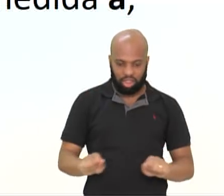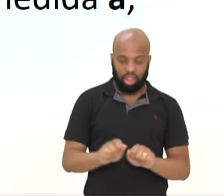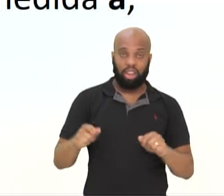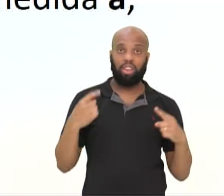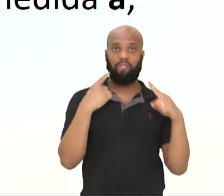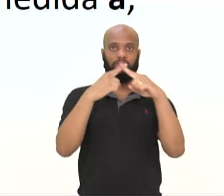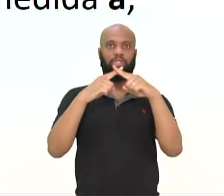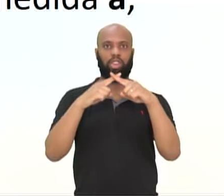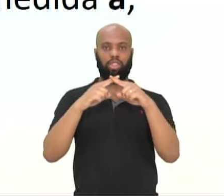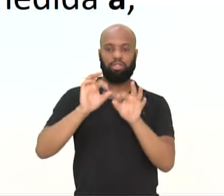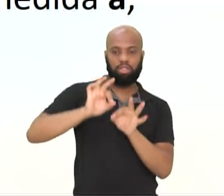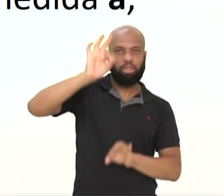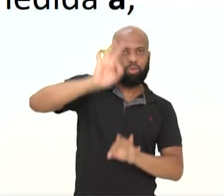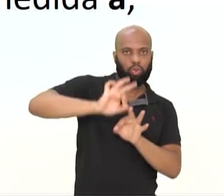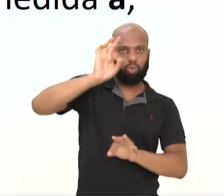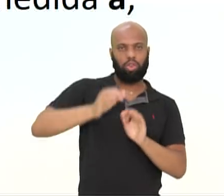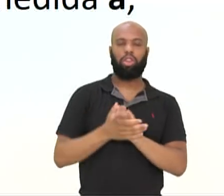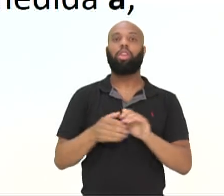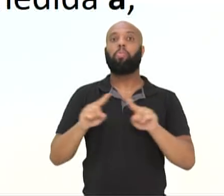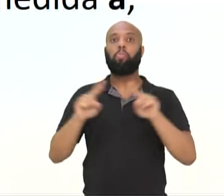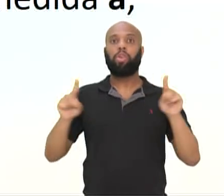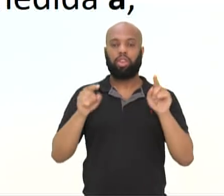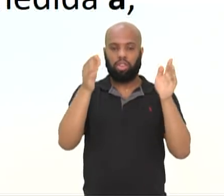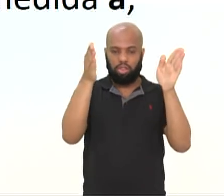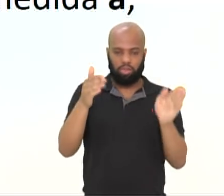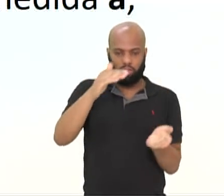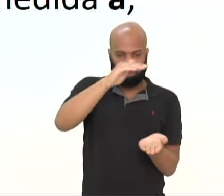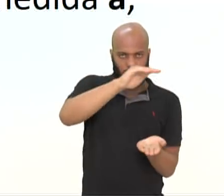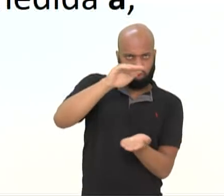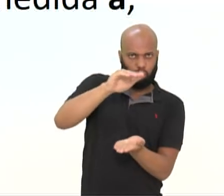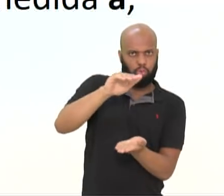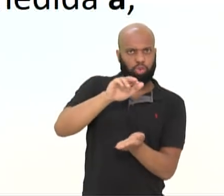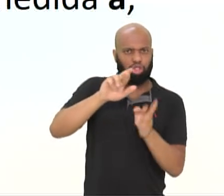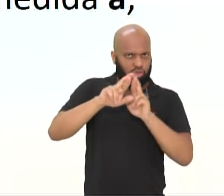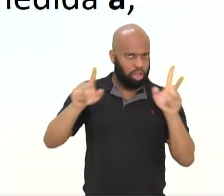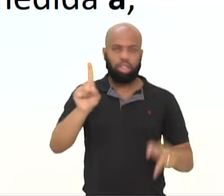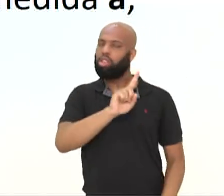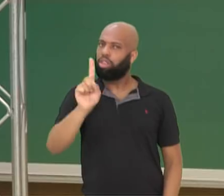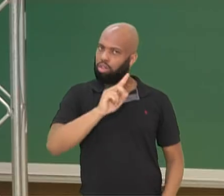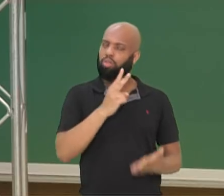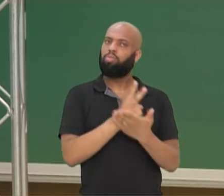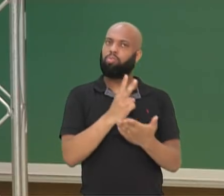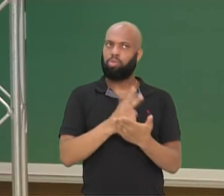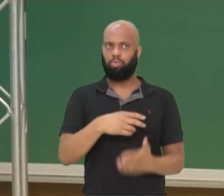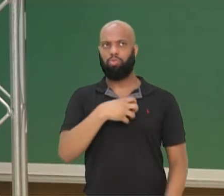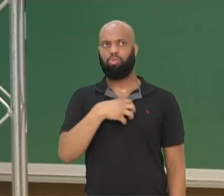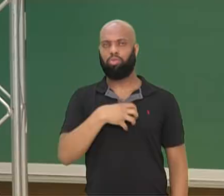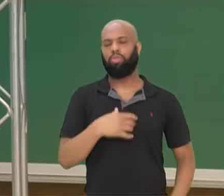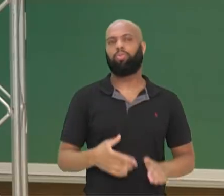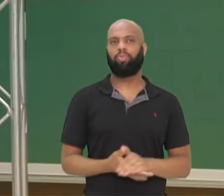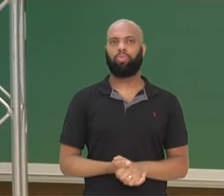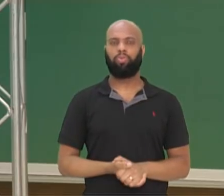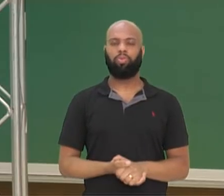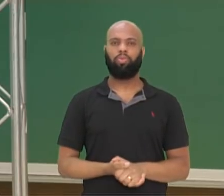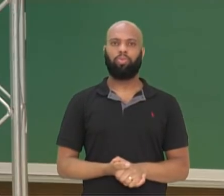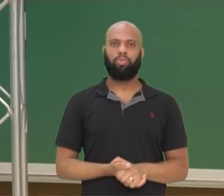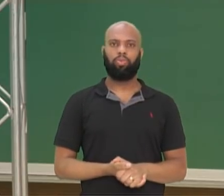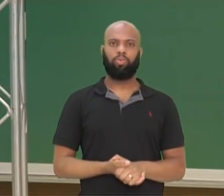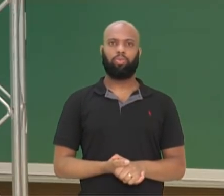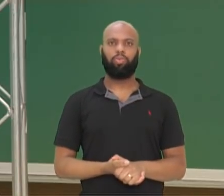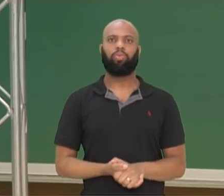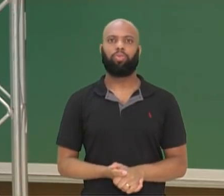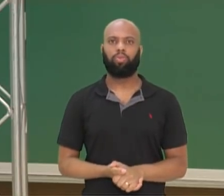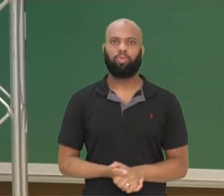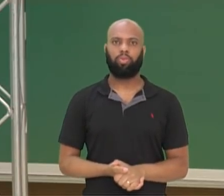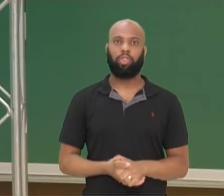altura. E no cubo não vai ser diferente. Então vamos pensar um pouquinho aqui. A base do cubo é o quê? É